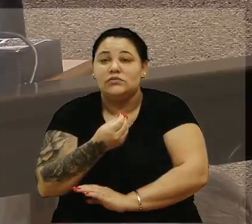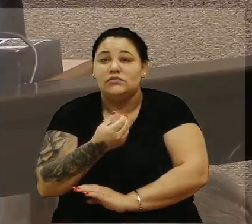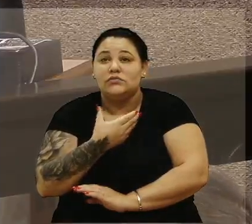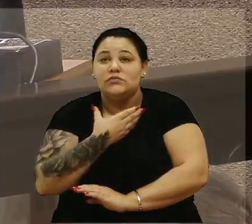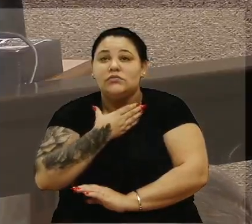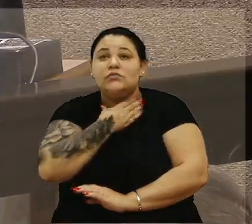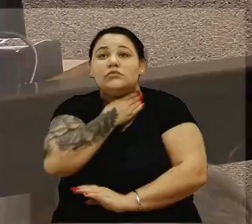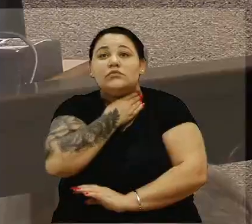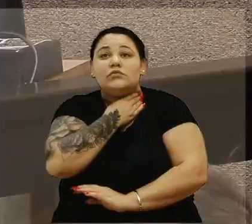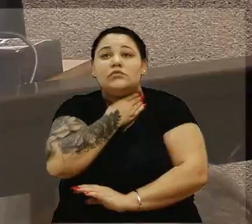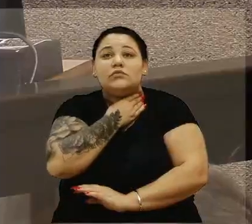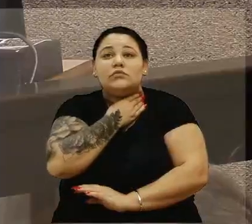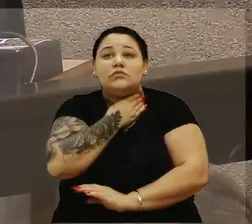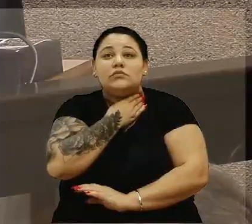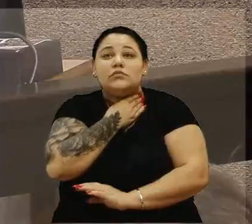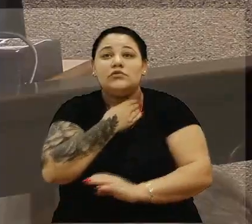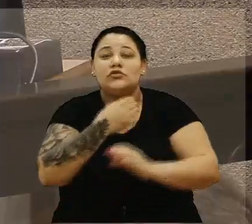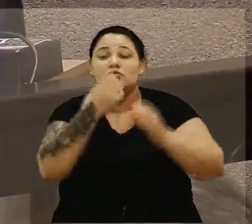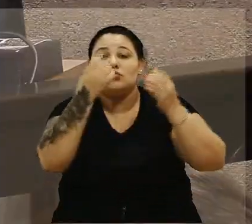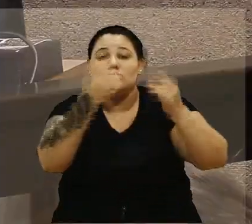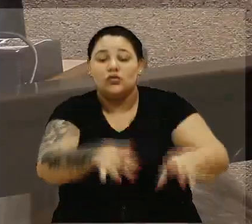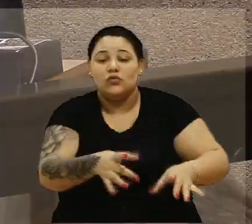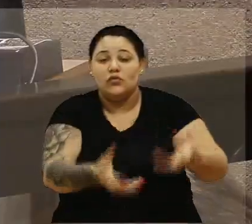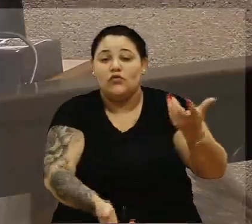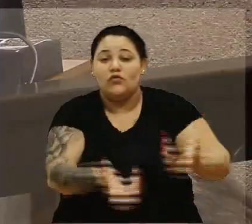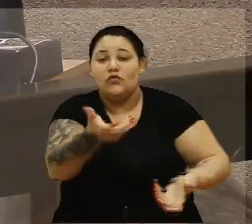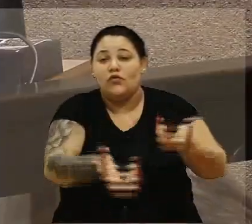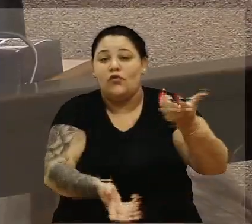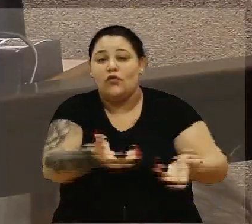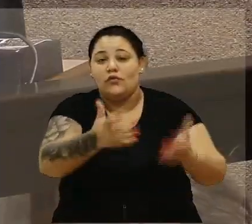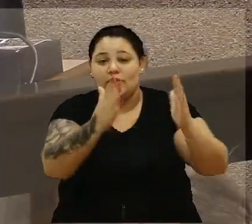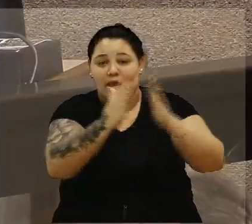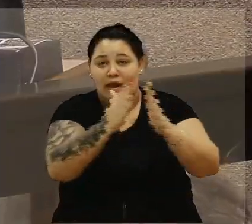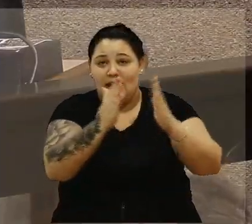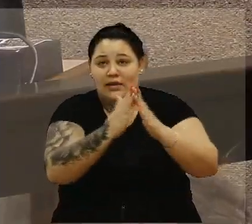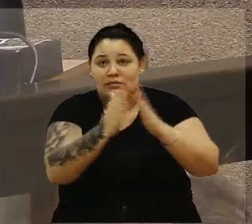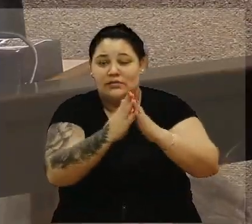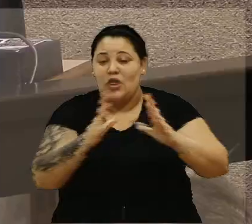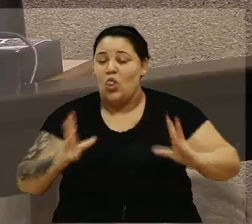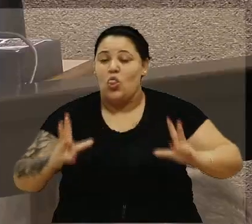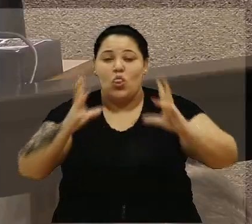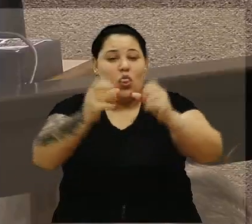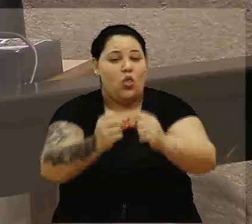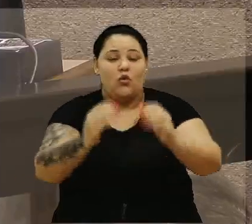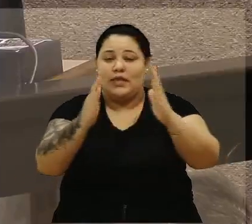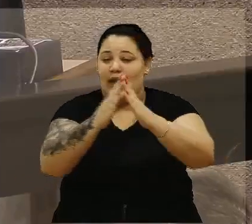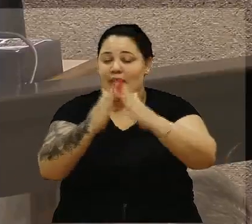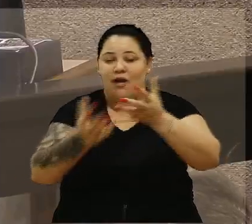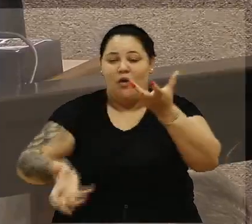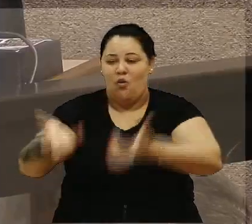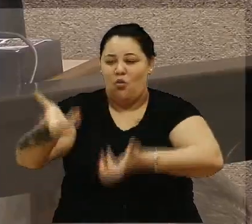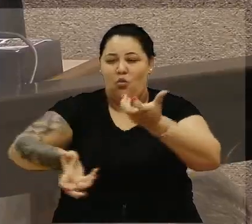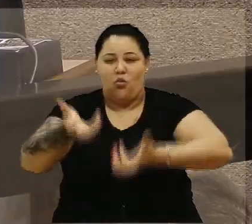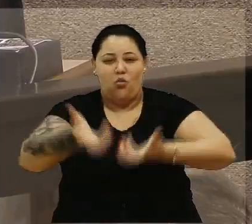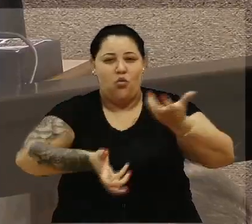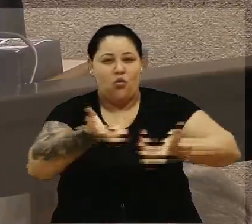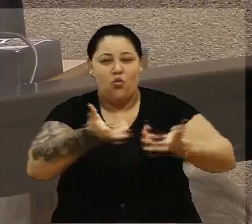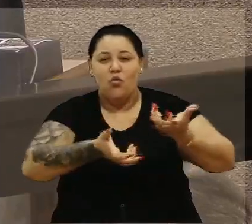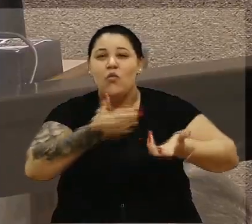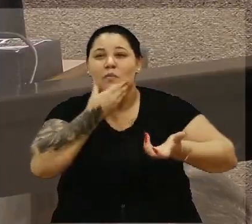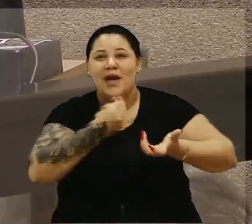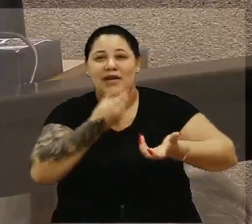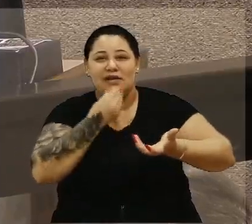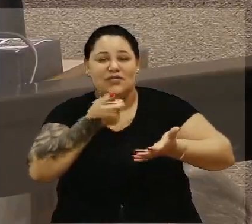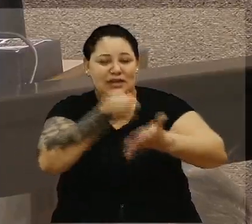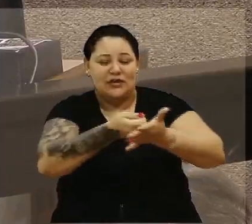desmaiou, ateou fogo na casa e pegou fogo em toda a residência, inclusive comprometeu a parte de baixo